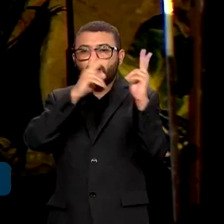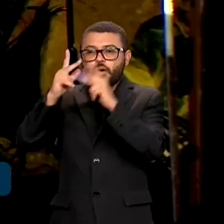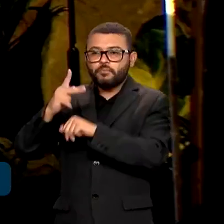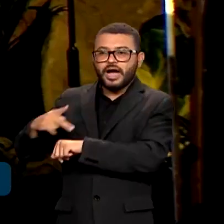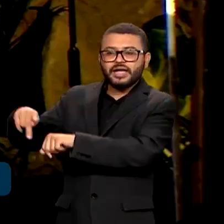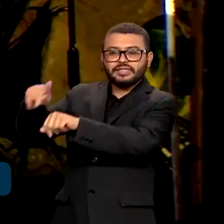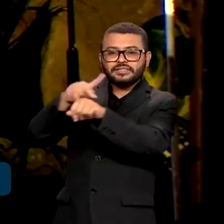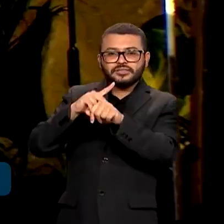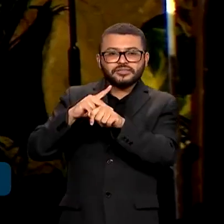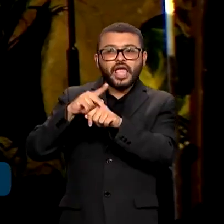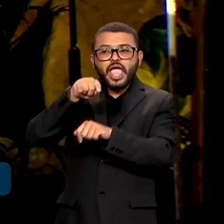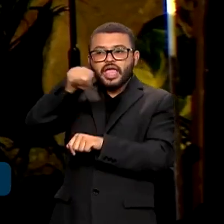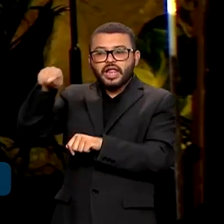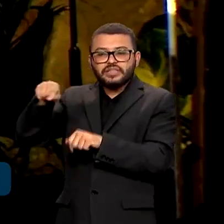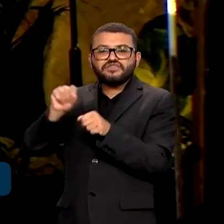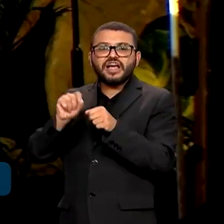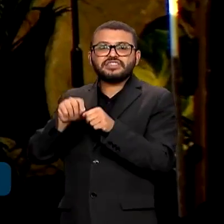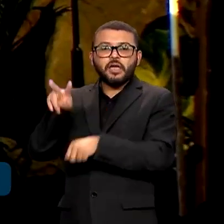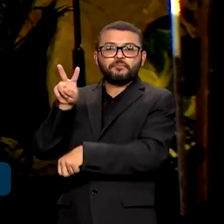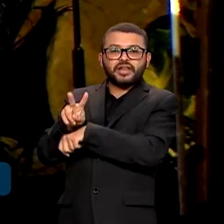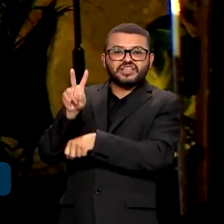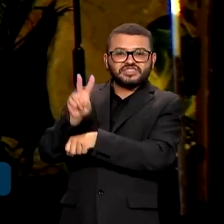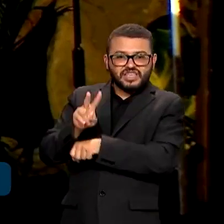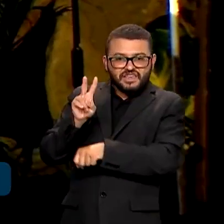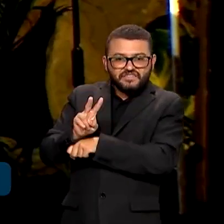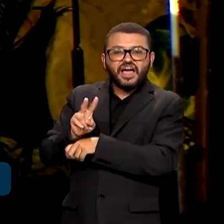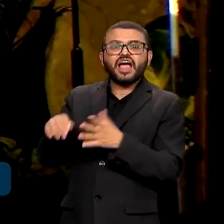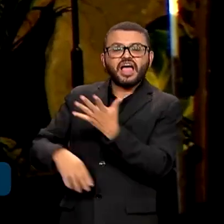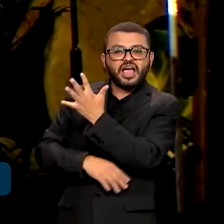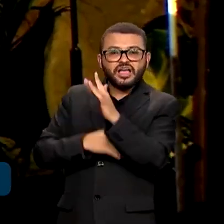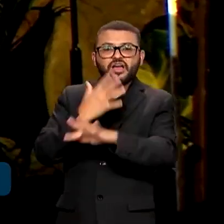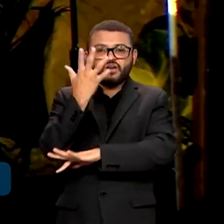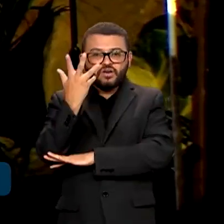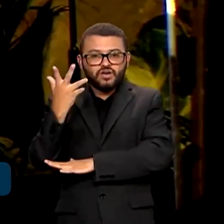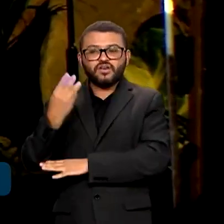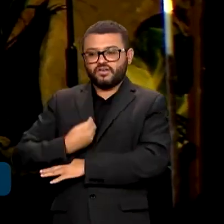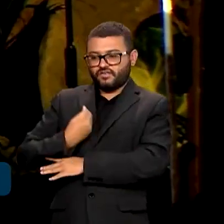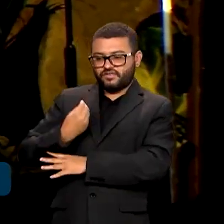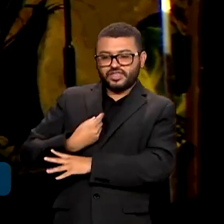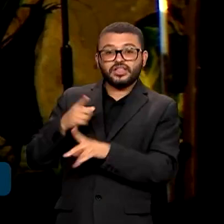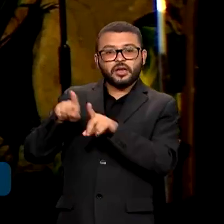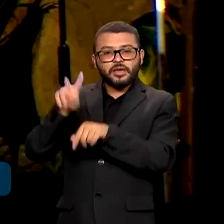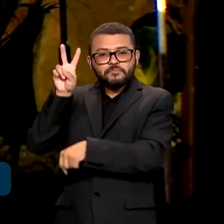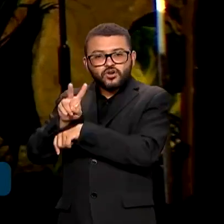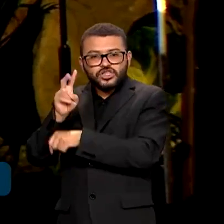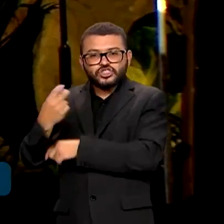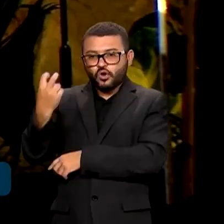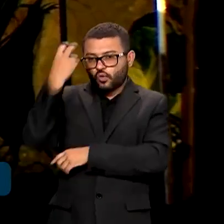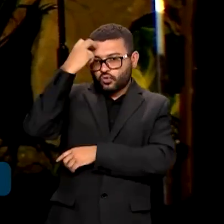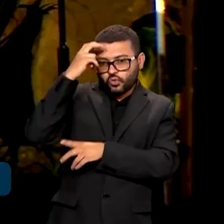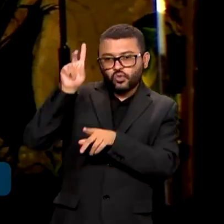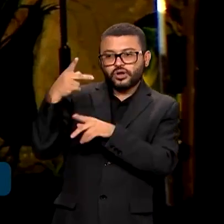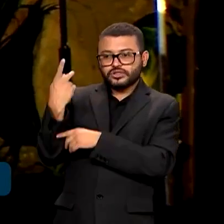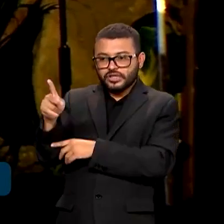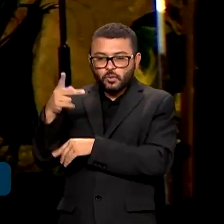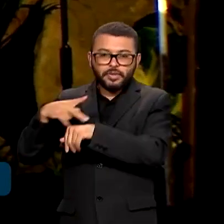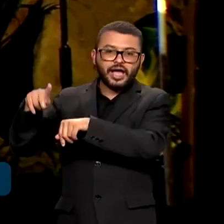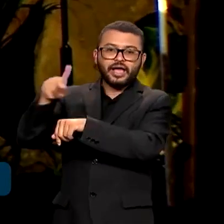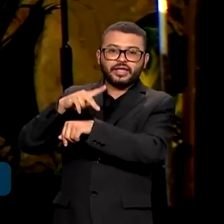países preserve a sua singularidade, a sua cultura, a sua economia, a